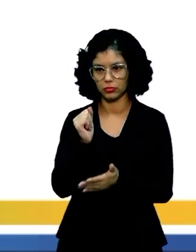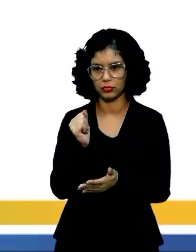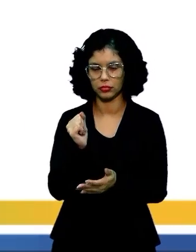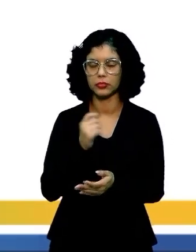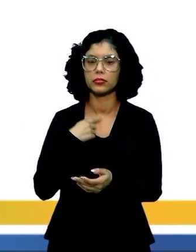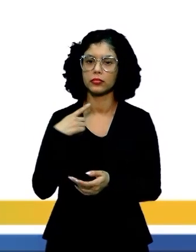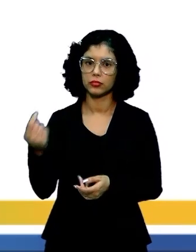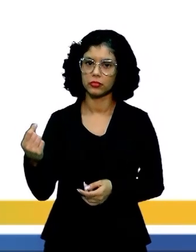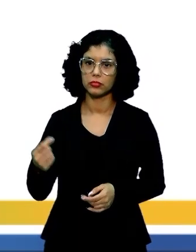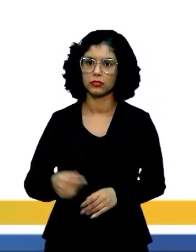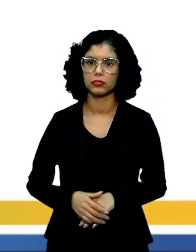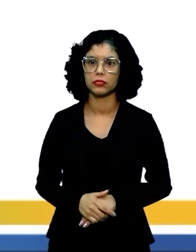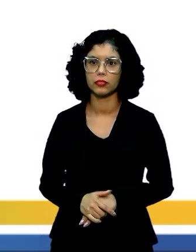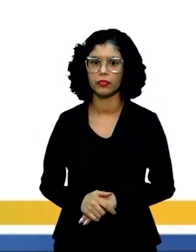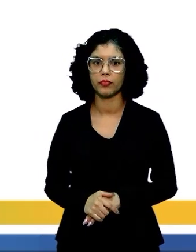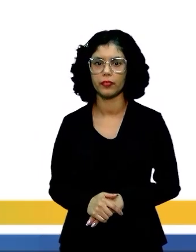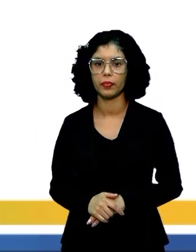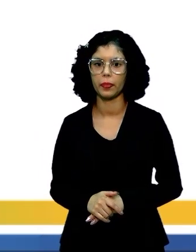escravos fugitivos.